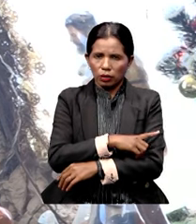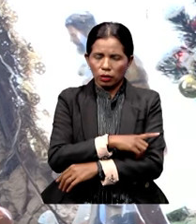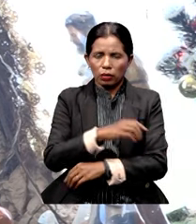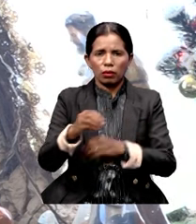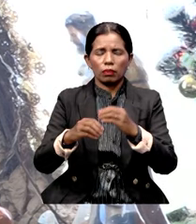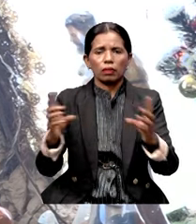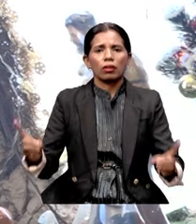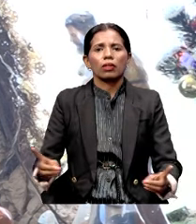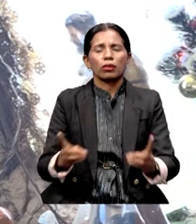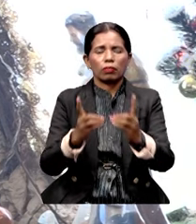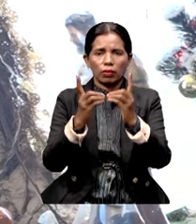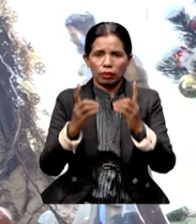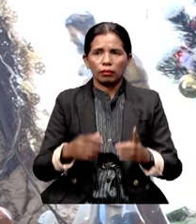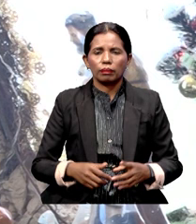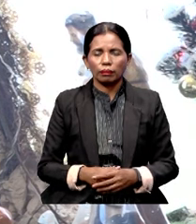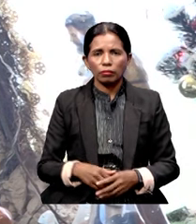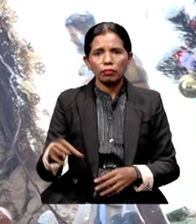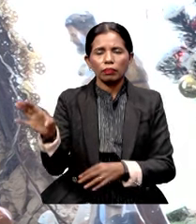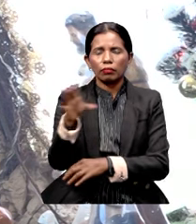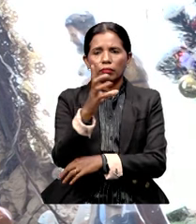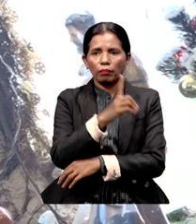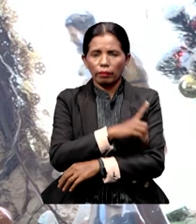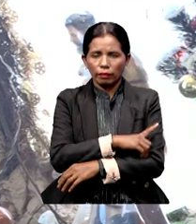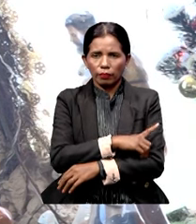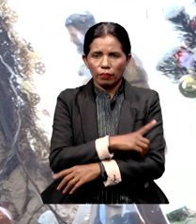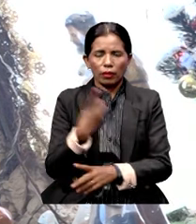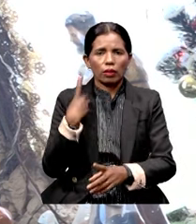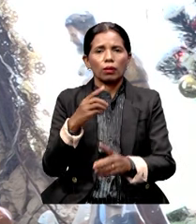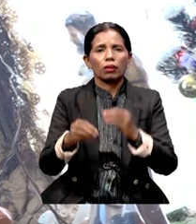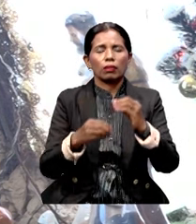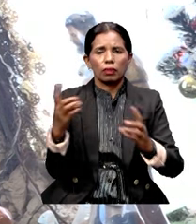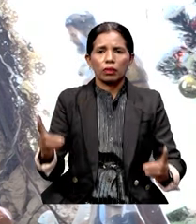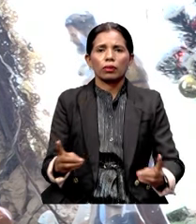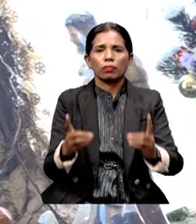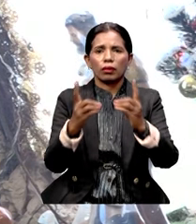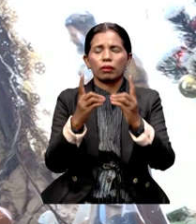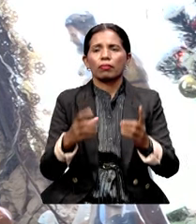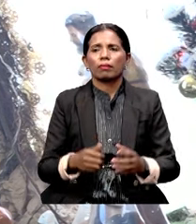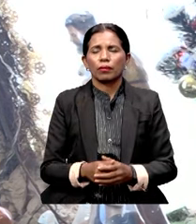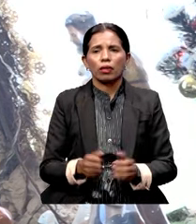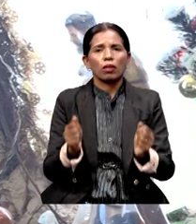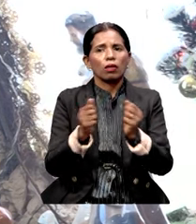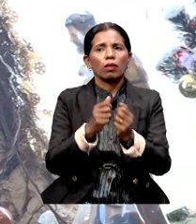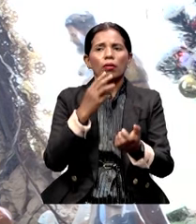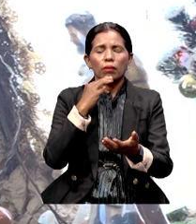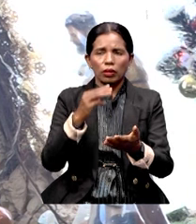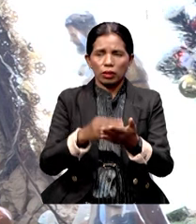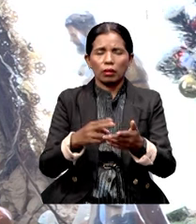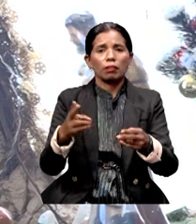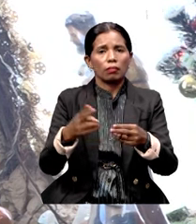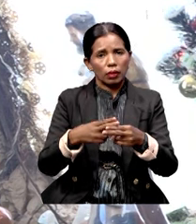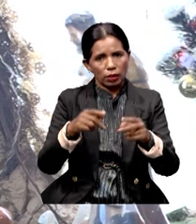hasoro maluninian. Natal katak festa hasoro maluninian. Com mensagem bada kwan